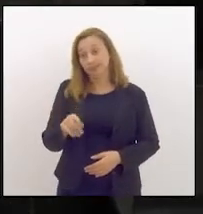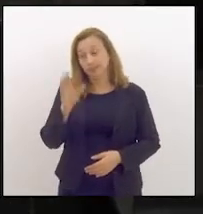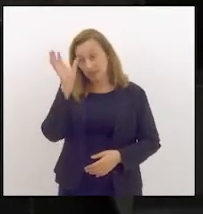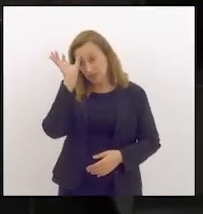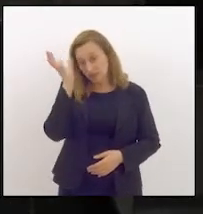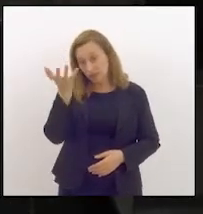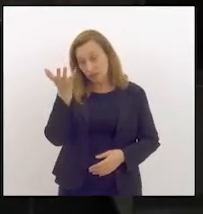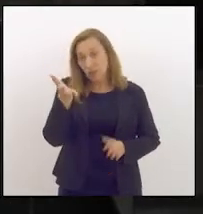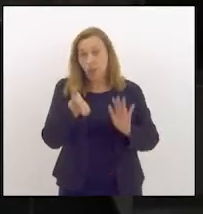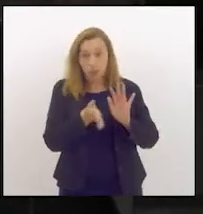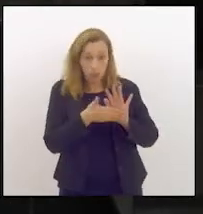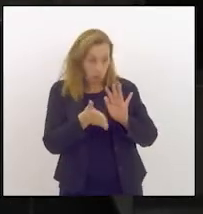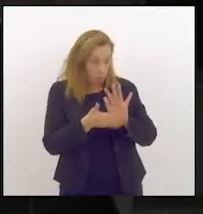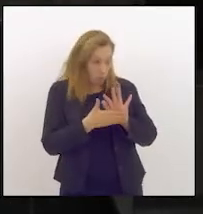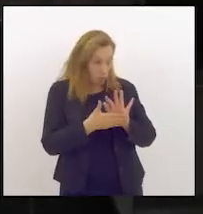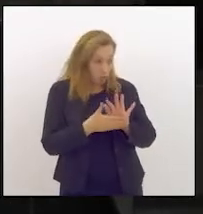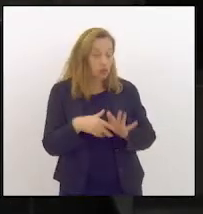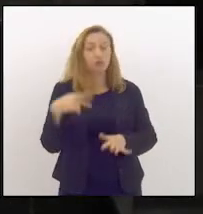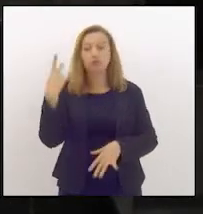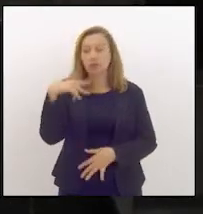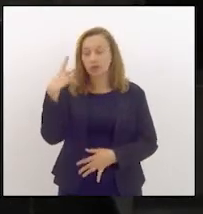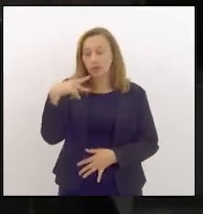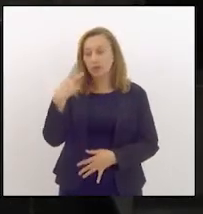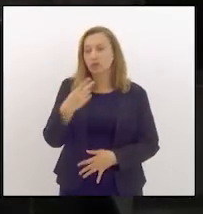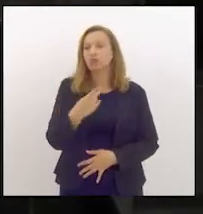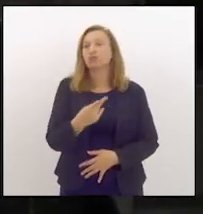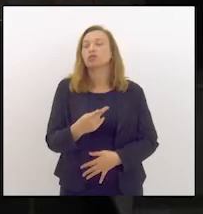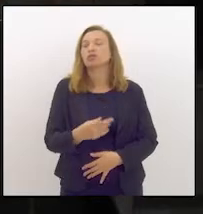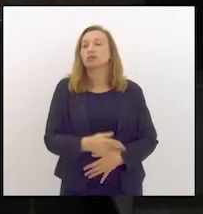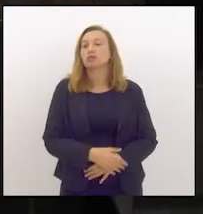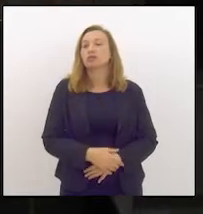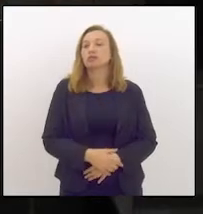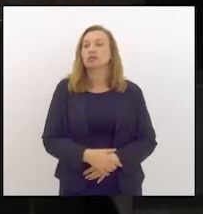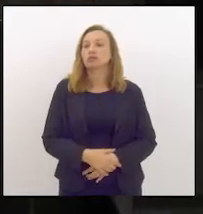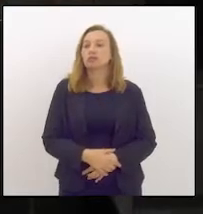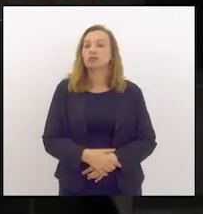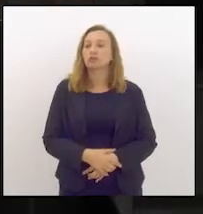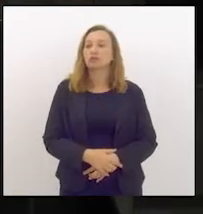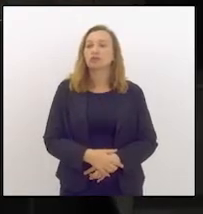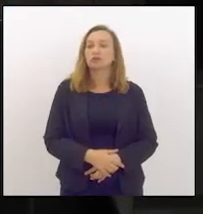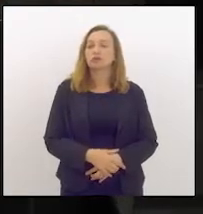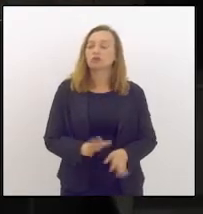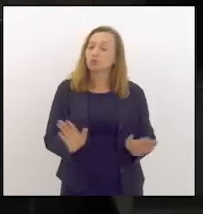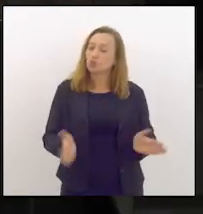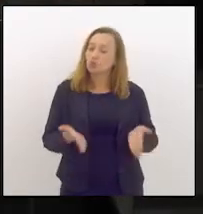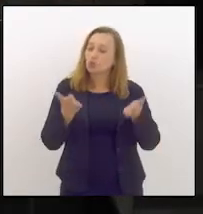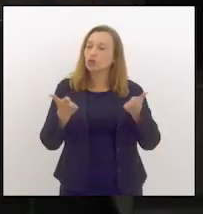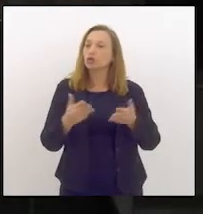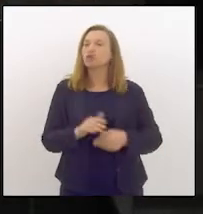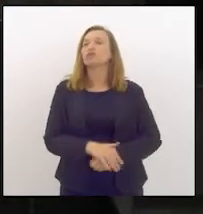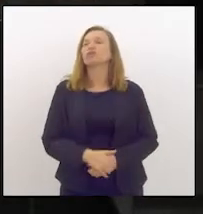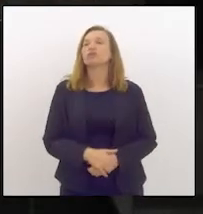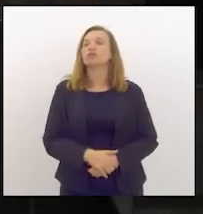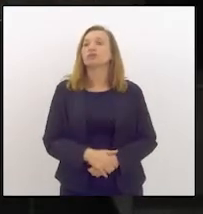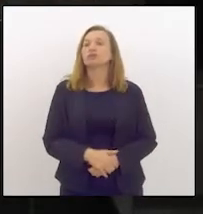resolveu propor ao Parlamento Fluminense como incentivo